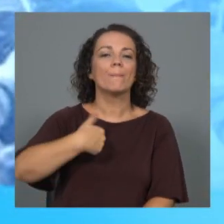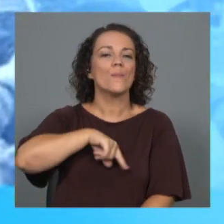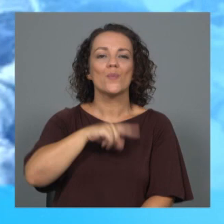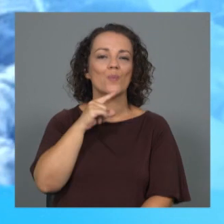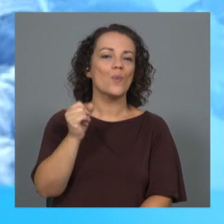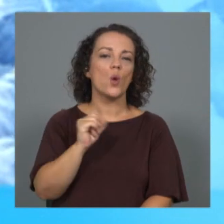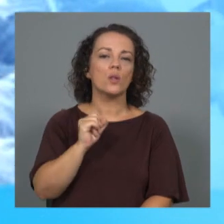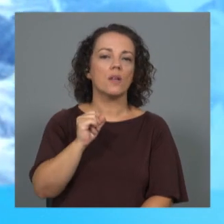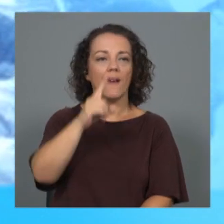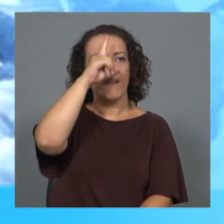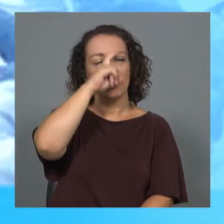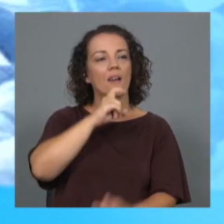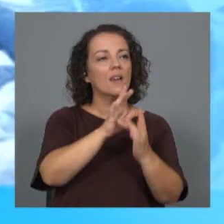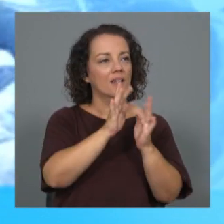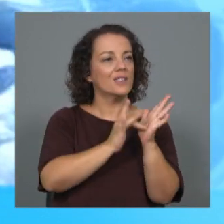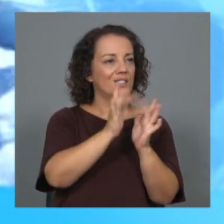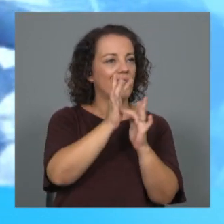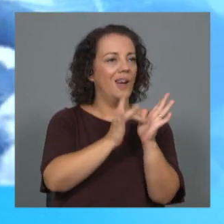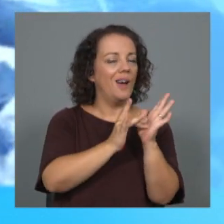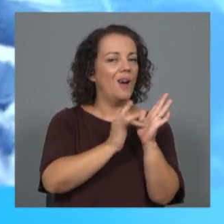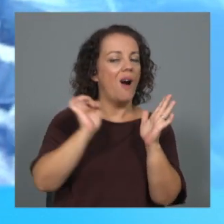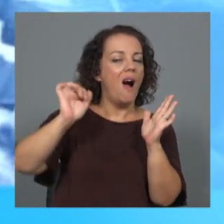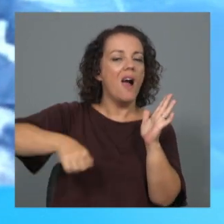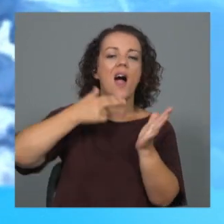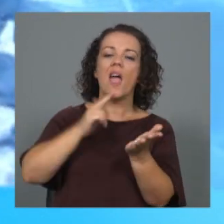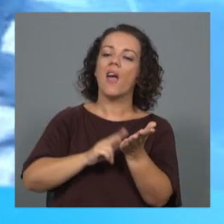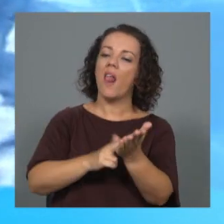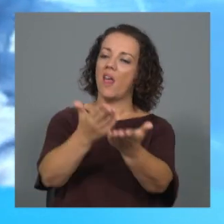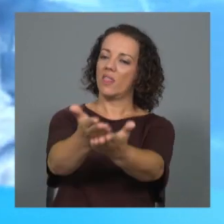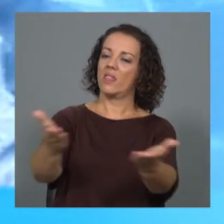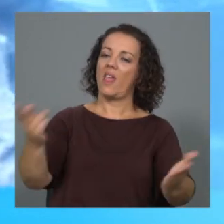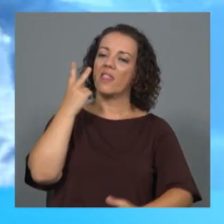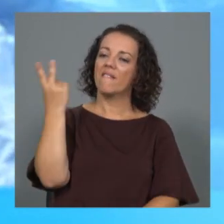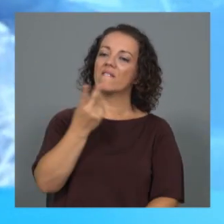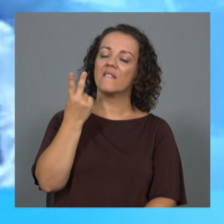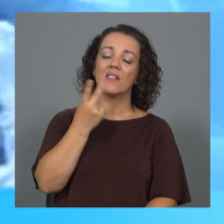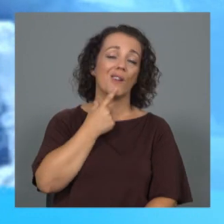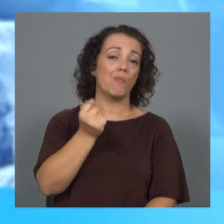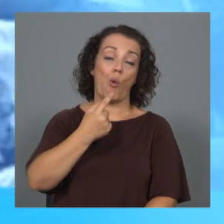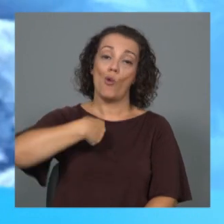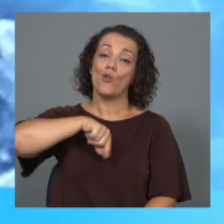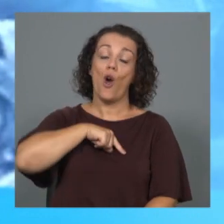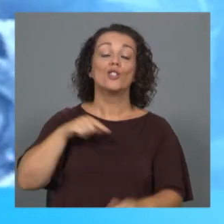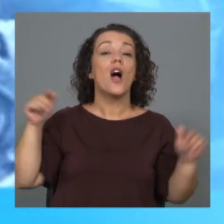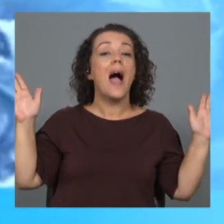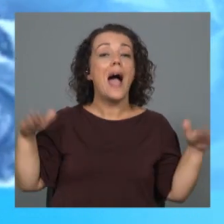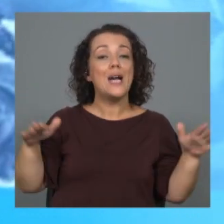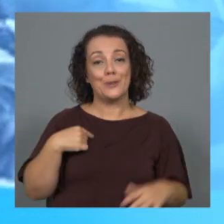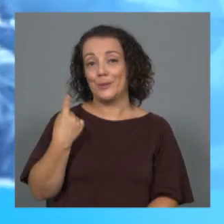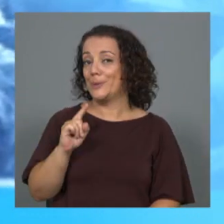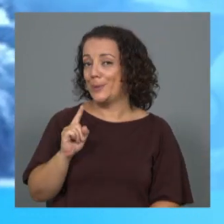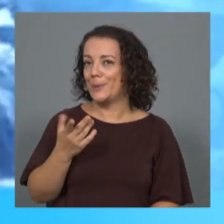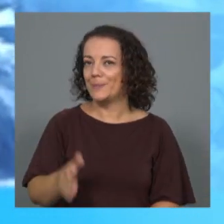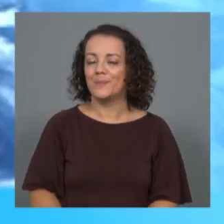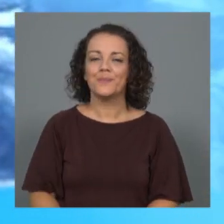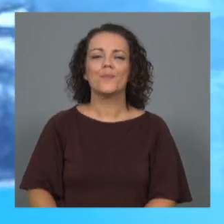num cristianismo desligado da realidade concreta claro. da vida que habitamos. Nós não somos anjos. Claro. Frei José